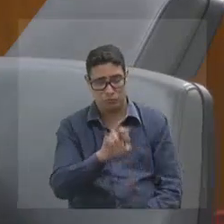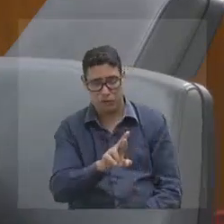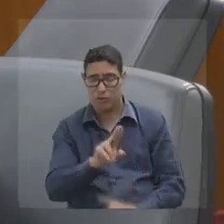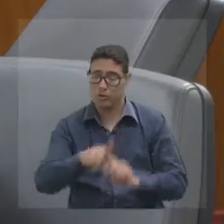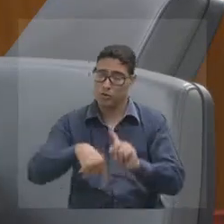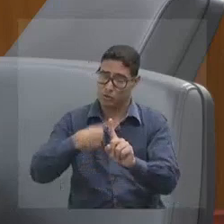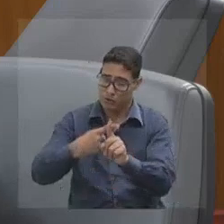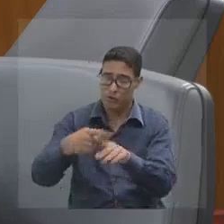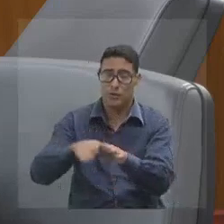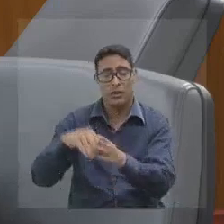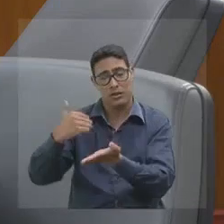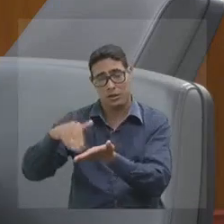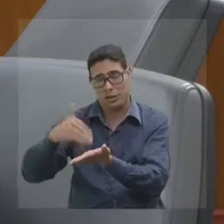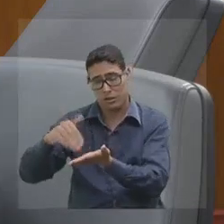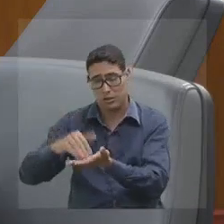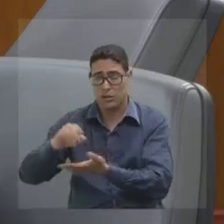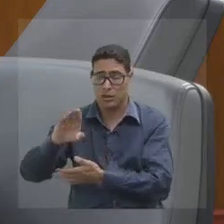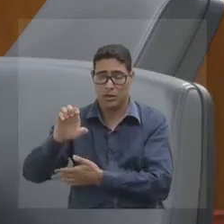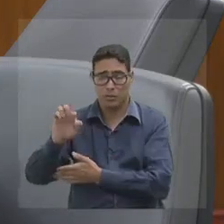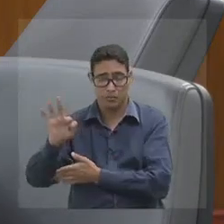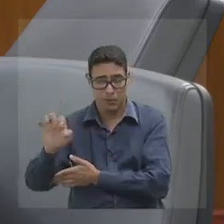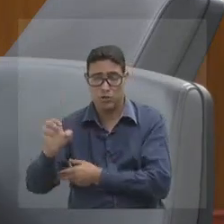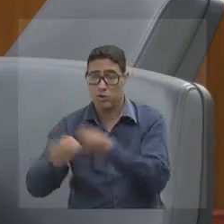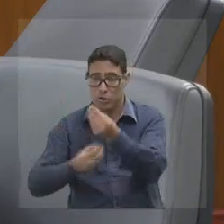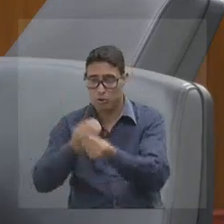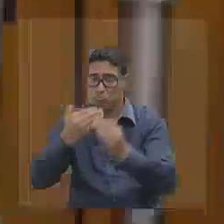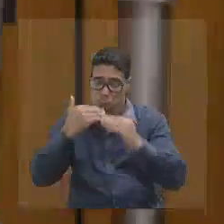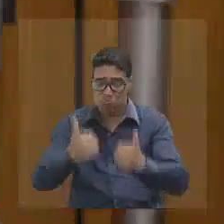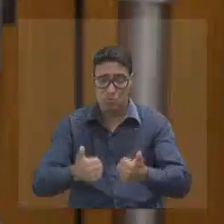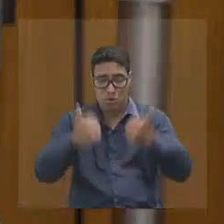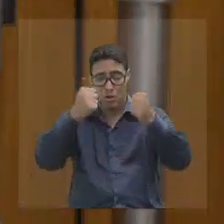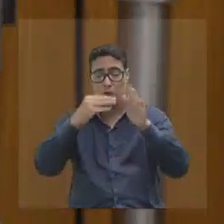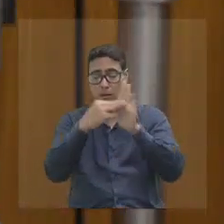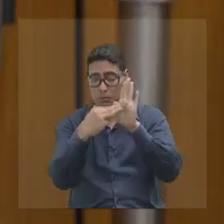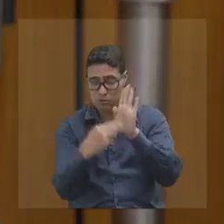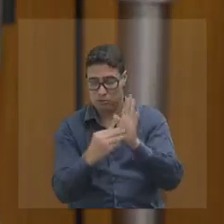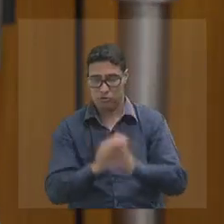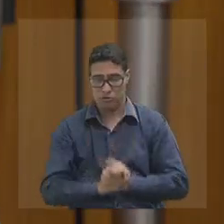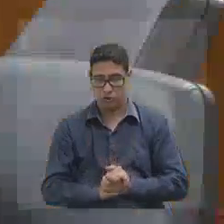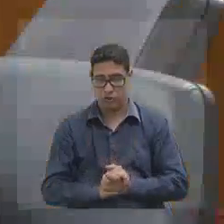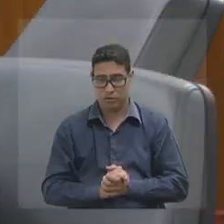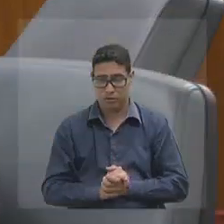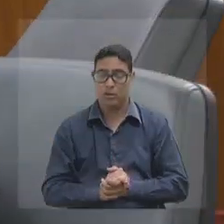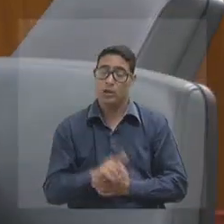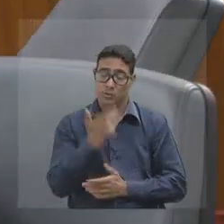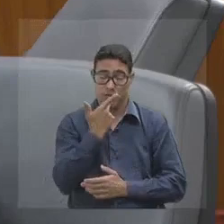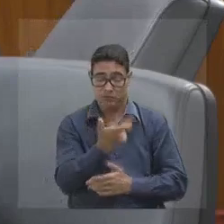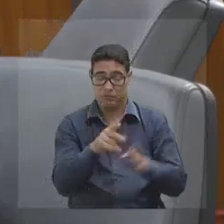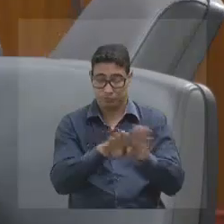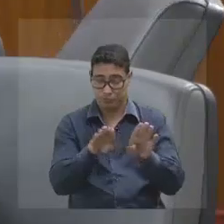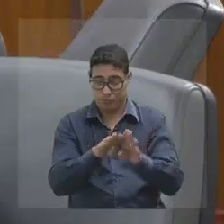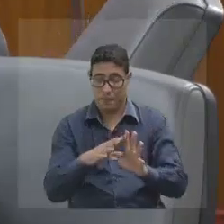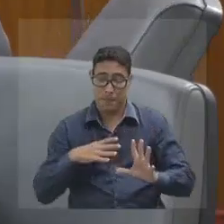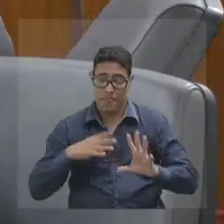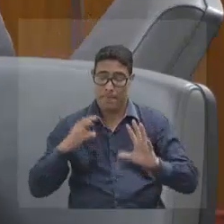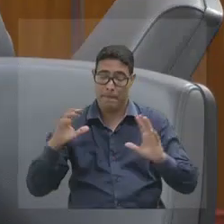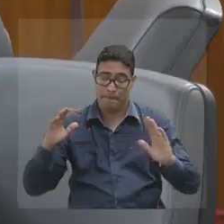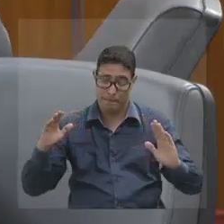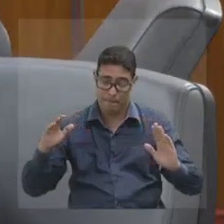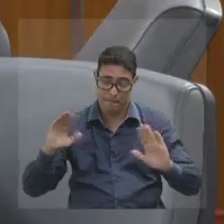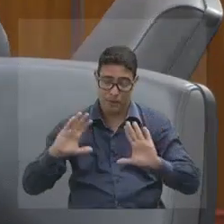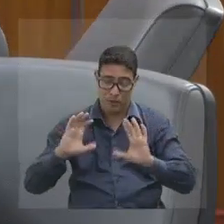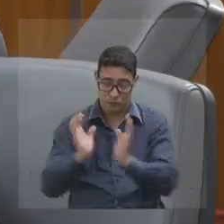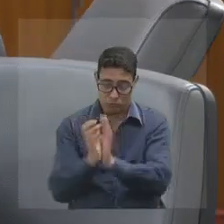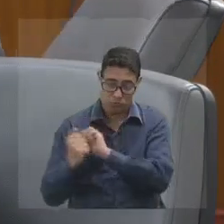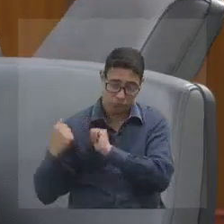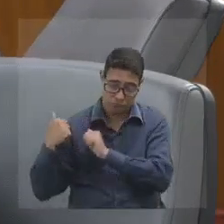secretária Beth Como aprimorar a questão da metodologia porque é o ID também fala que a comunidade que tem que propor a forma